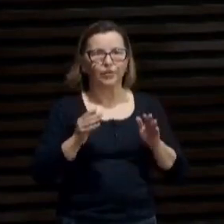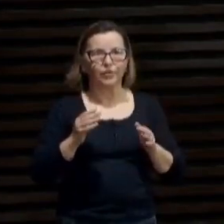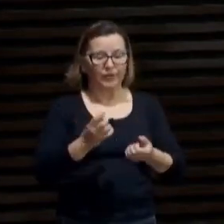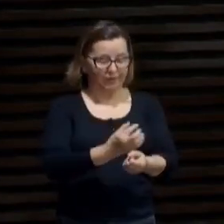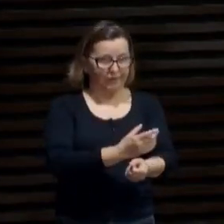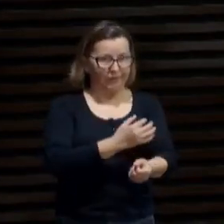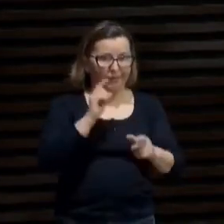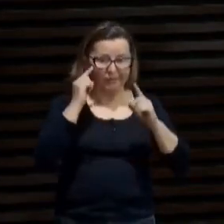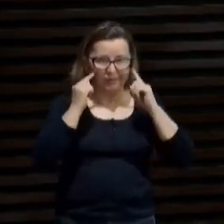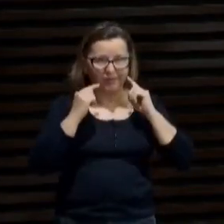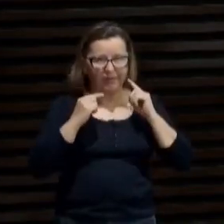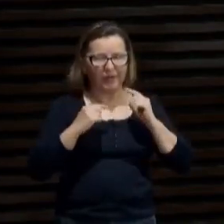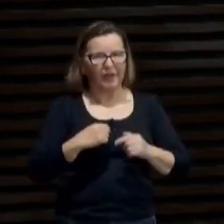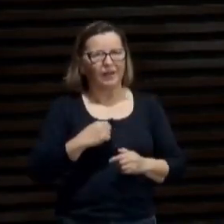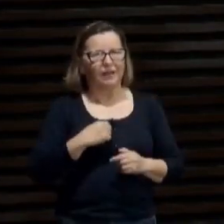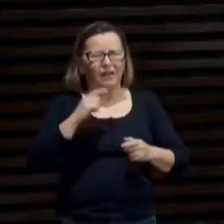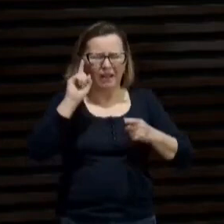aquele dia eu desidratei de tanto chorar.